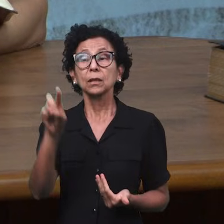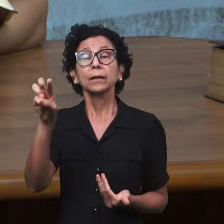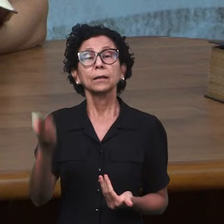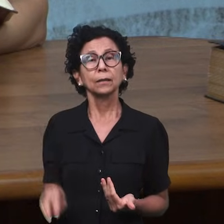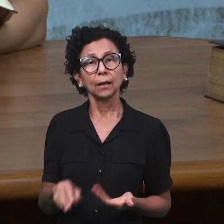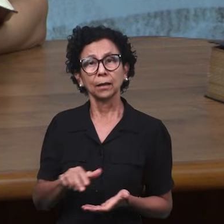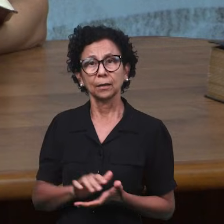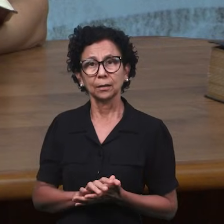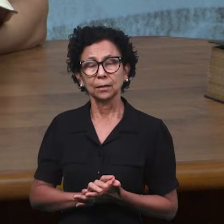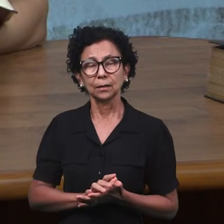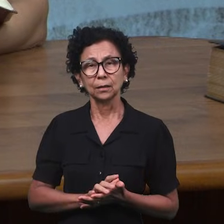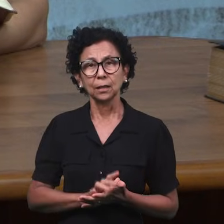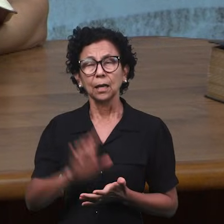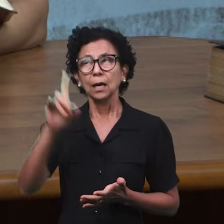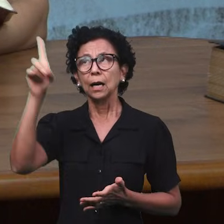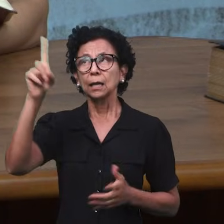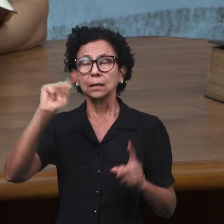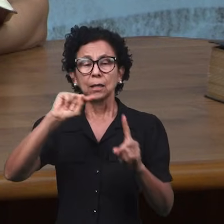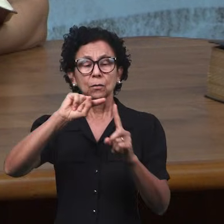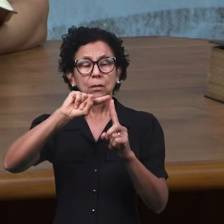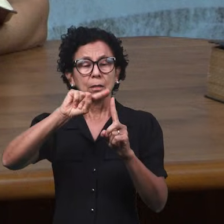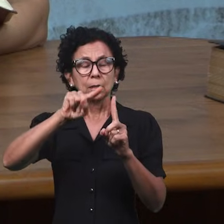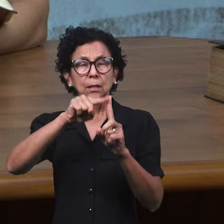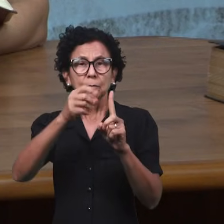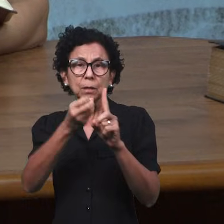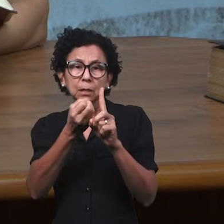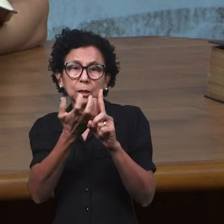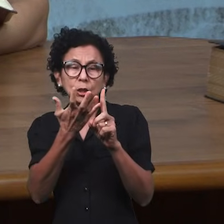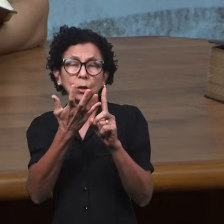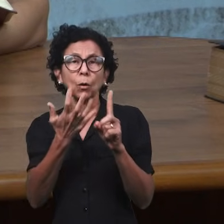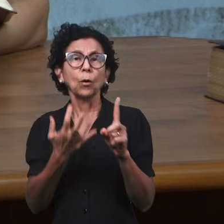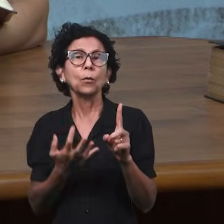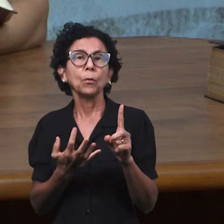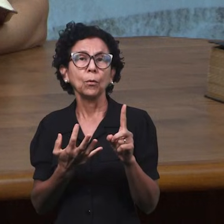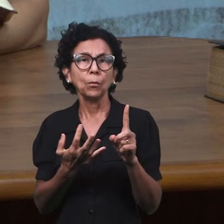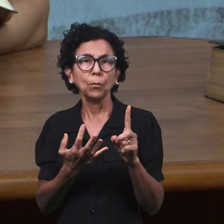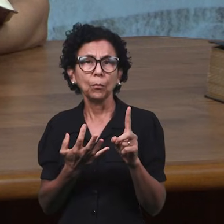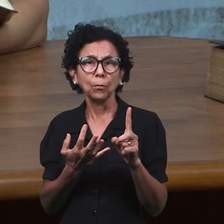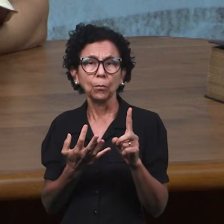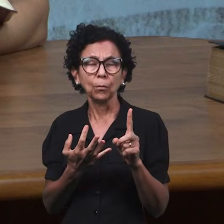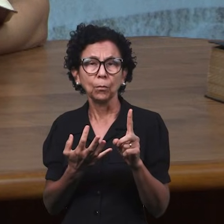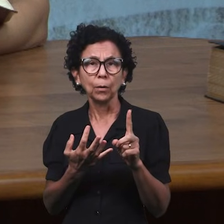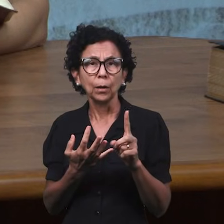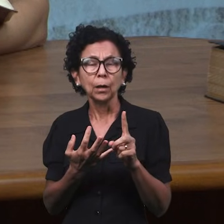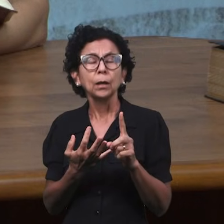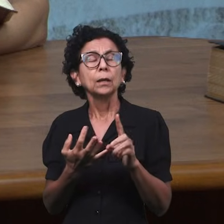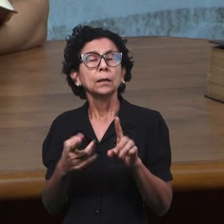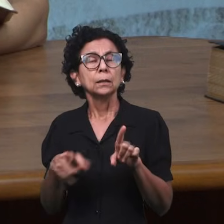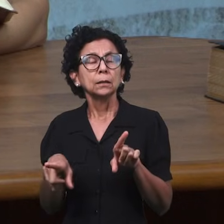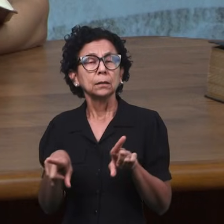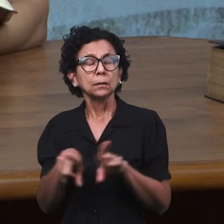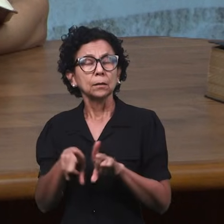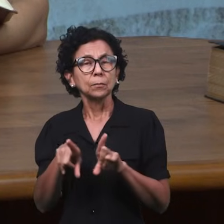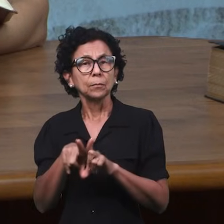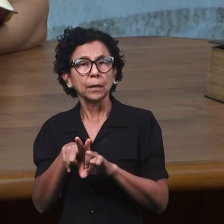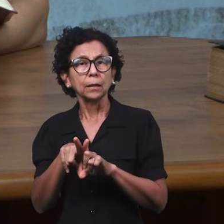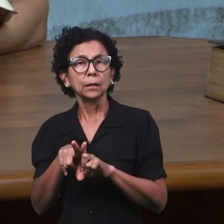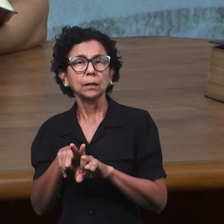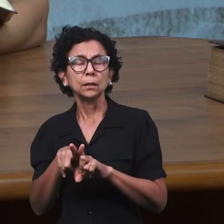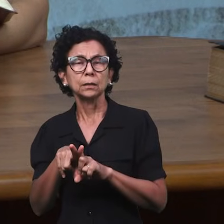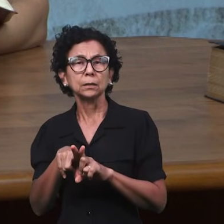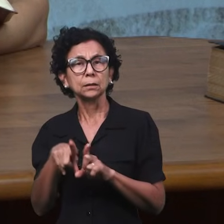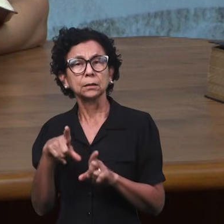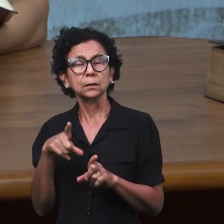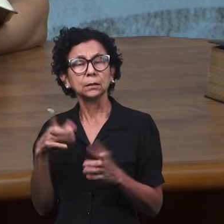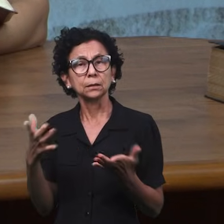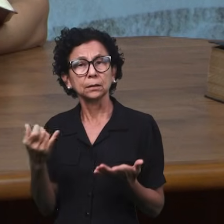fez também a ele? Ou não nos formou do mesmo modo na madre? Se retive